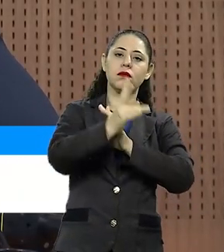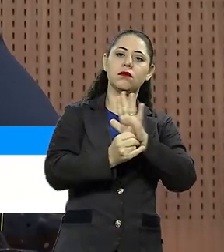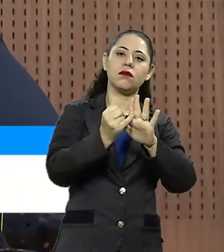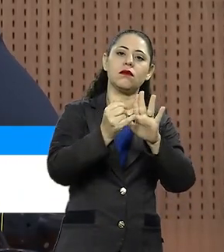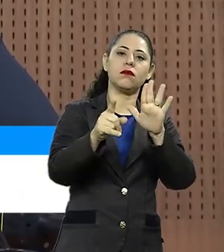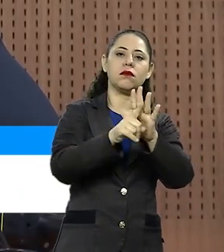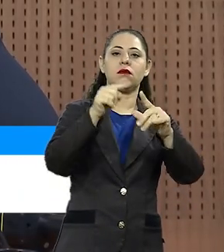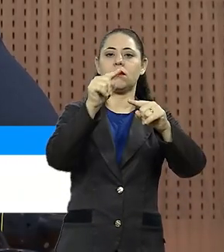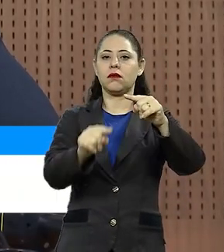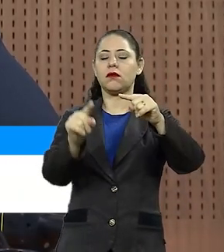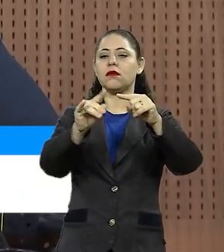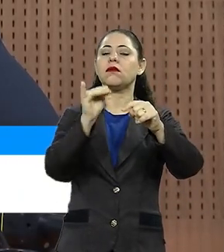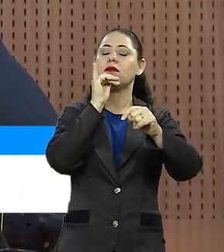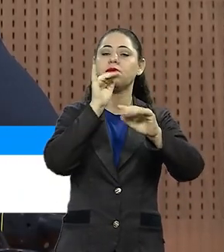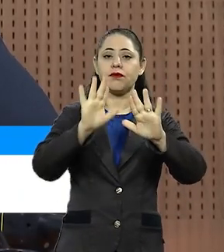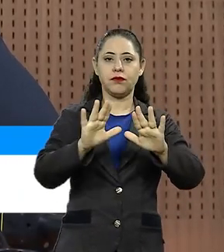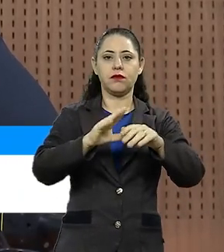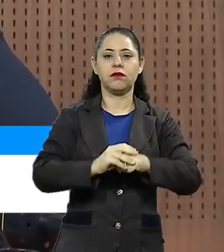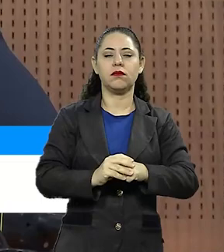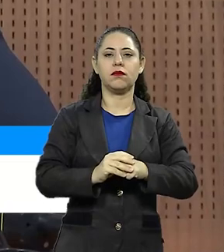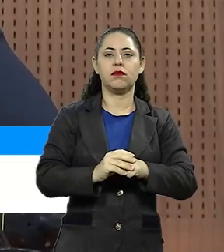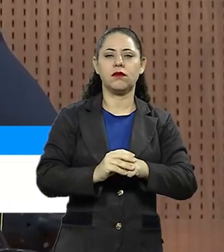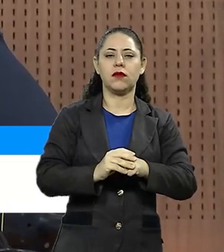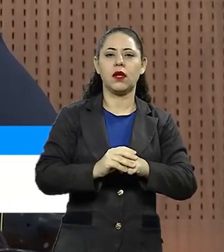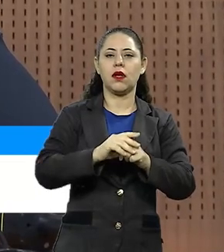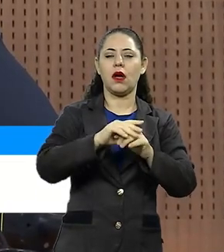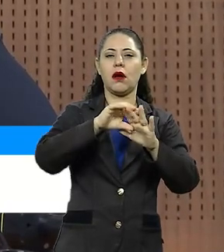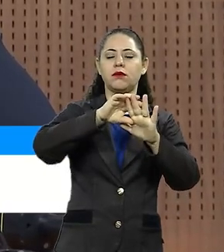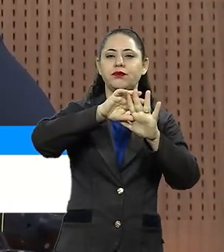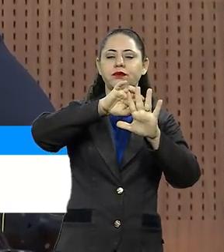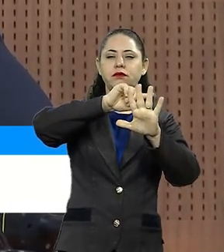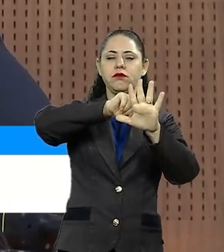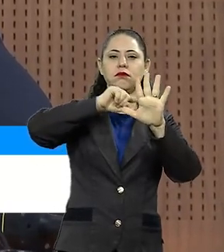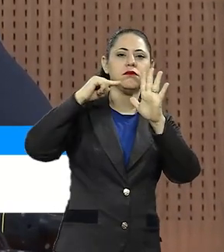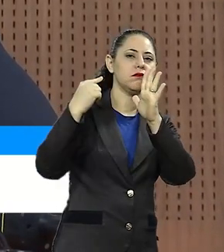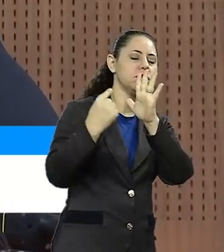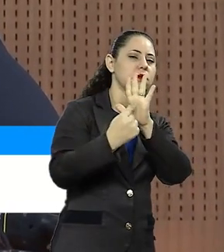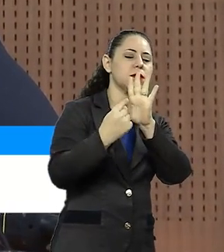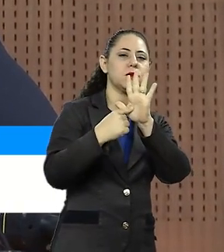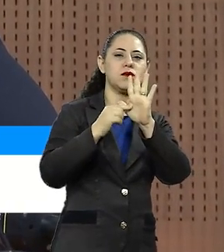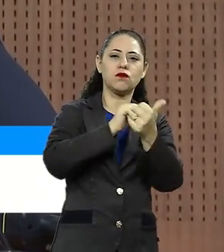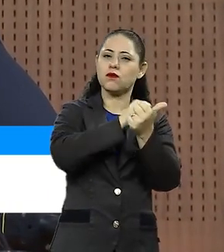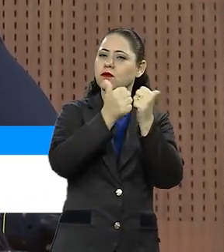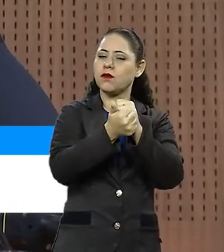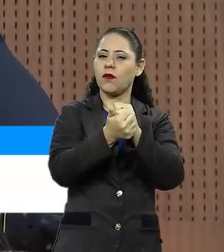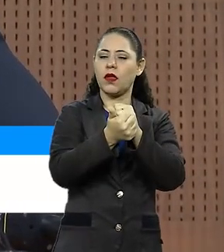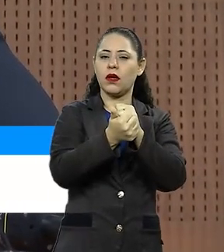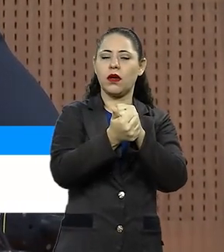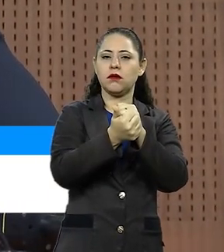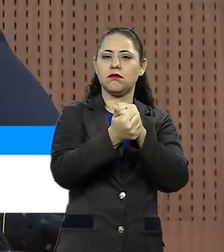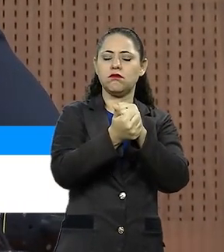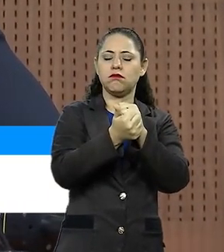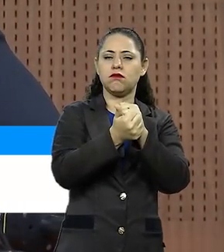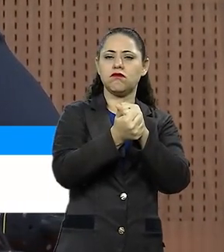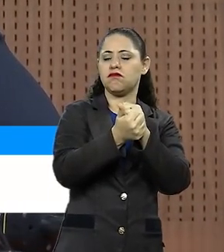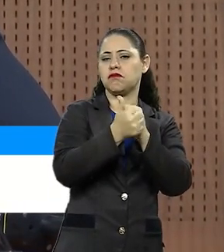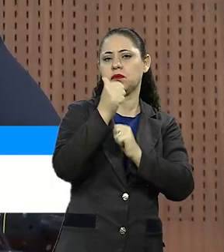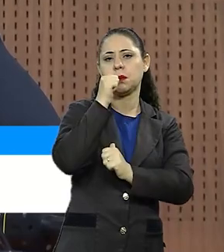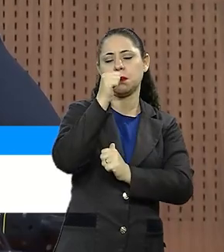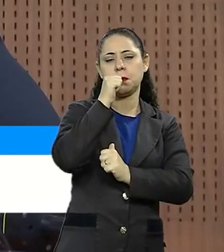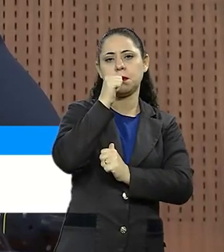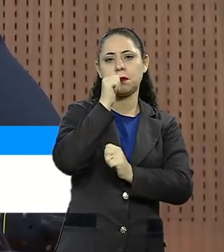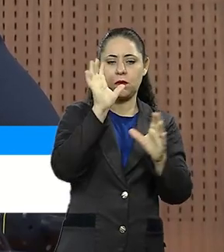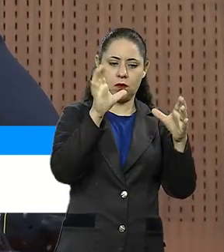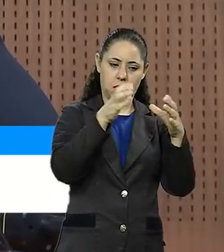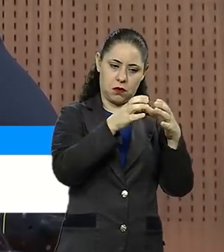projeto de lei aqui que proíbe, por exemplo, trans de participar de competições oficiais de mulheres,